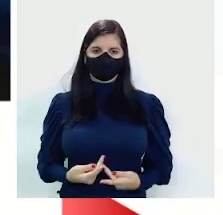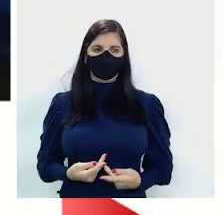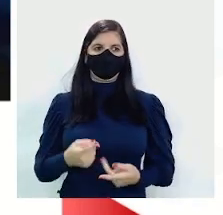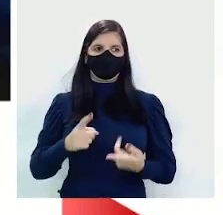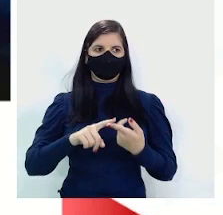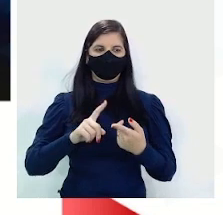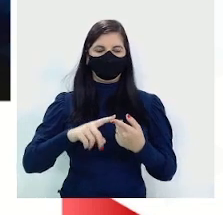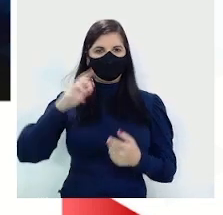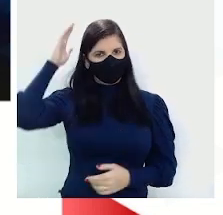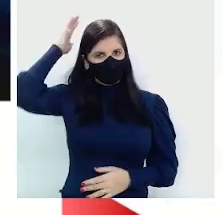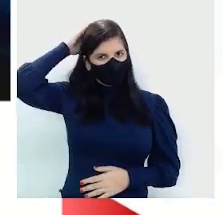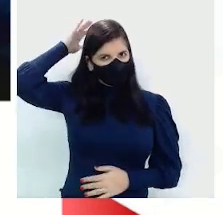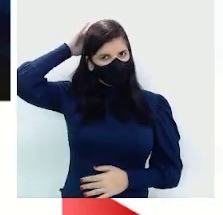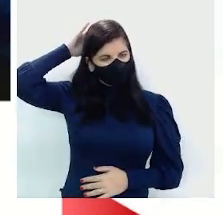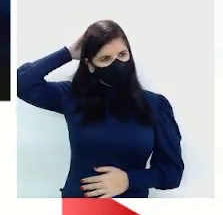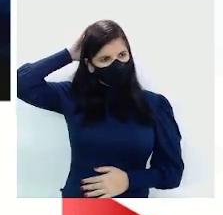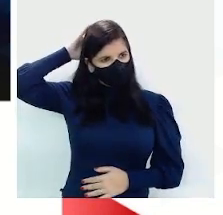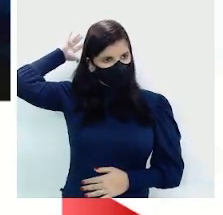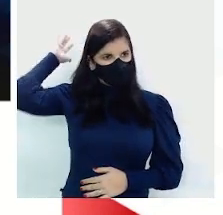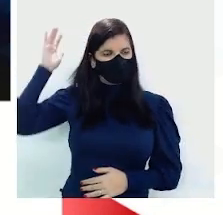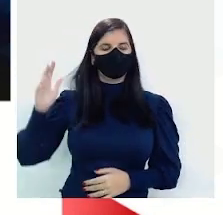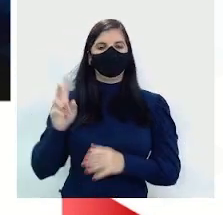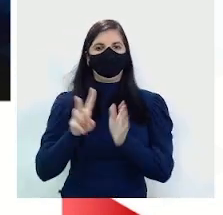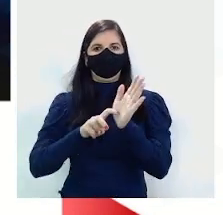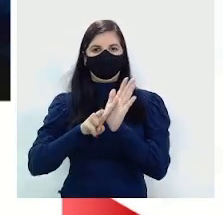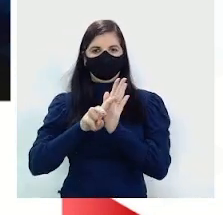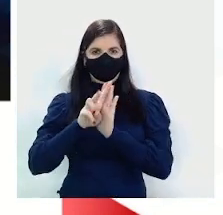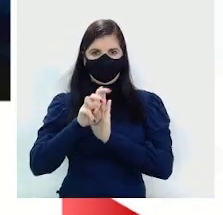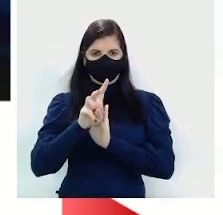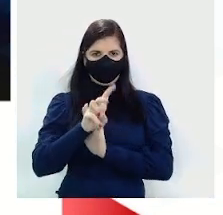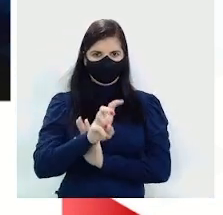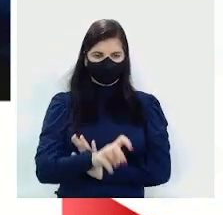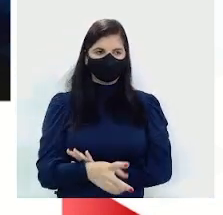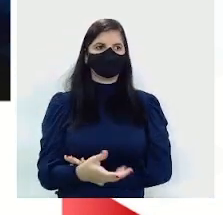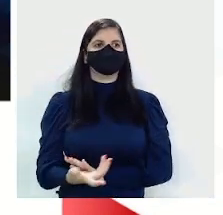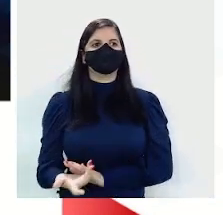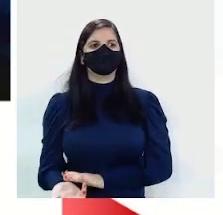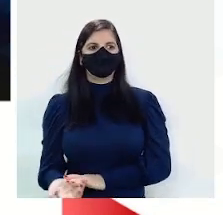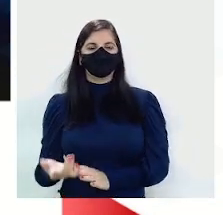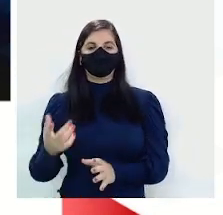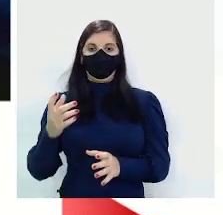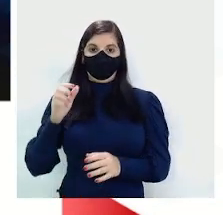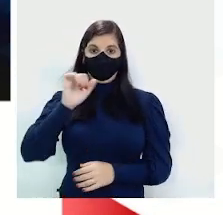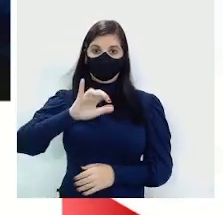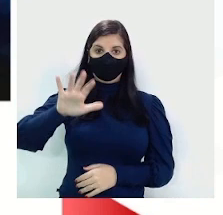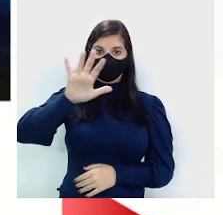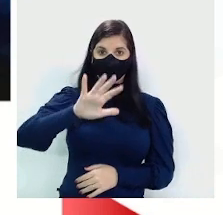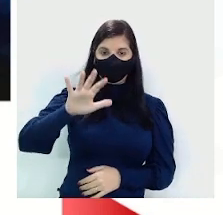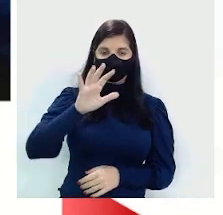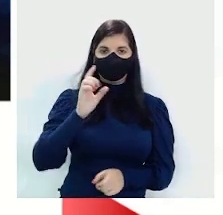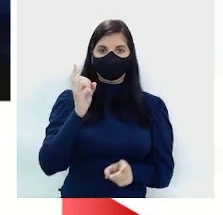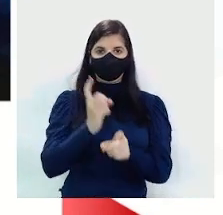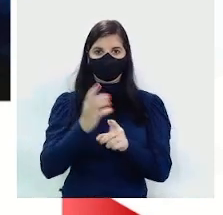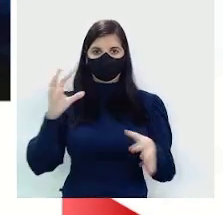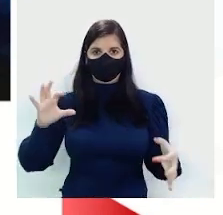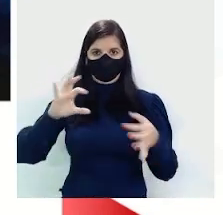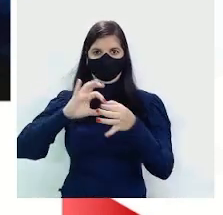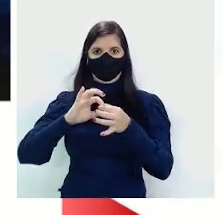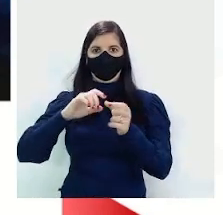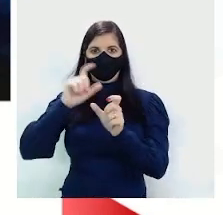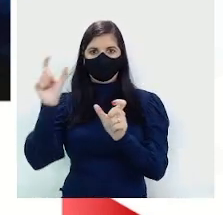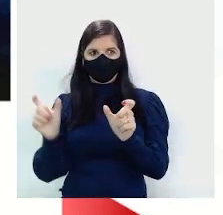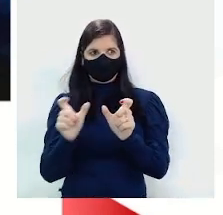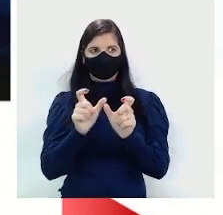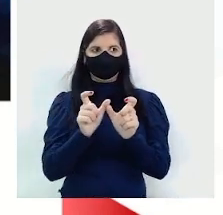o fundo, né, que traz como se fosse o vírus, né, e tudo mais. E aí, dentro dessa imagem, você tem a associação de algumas